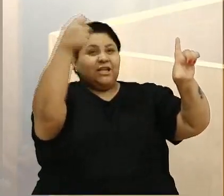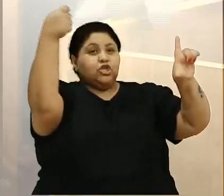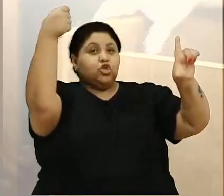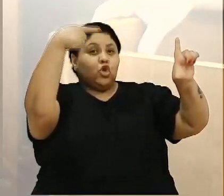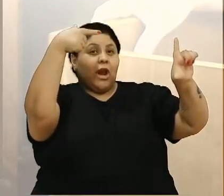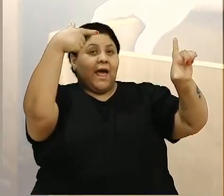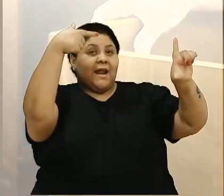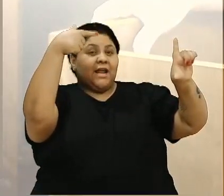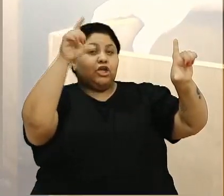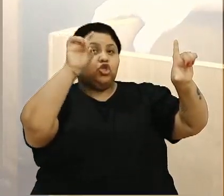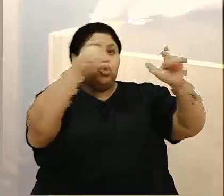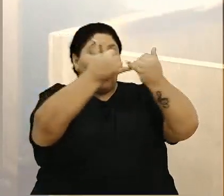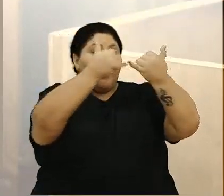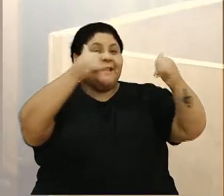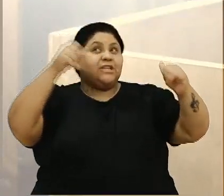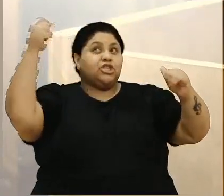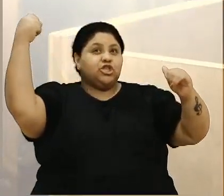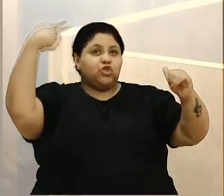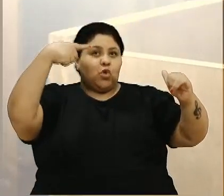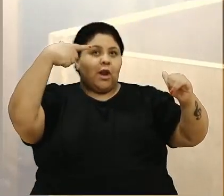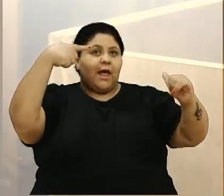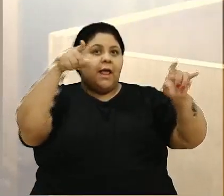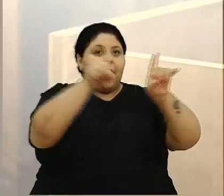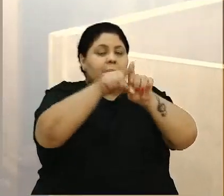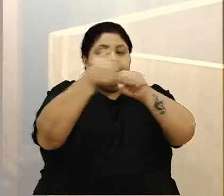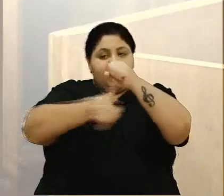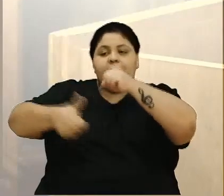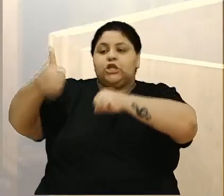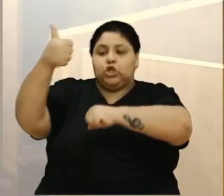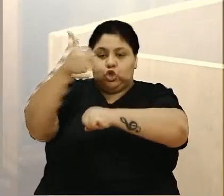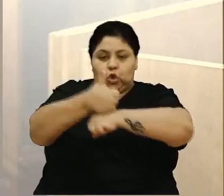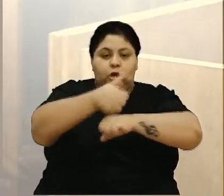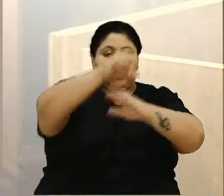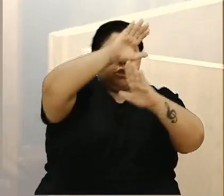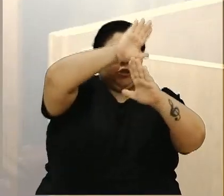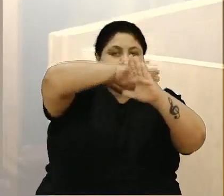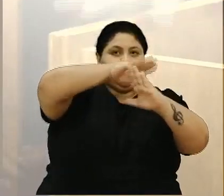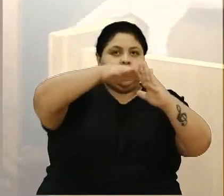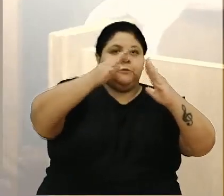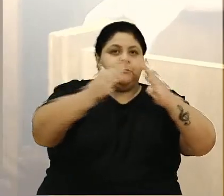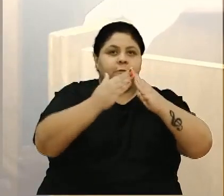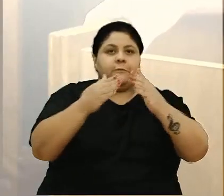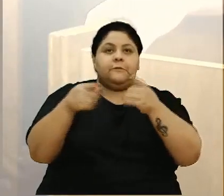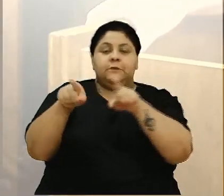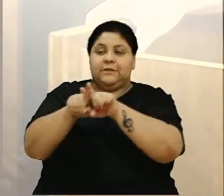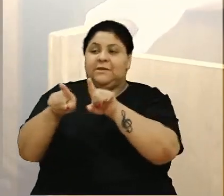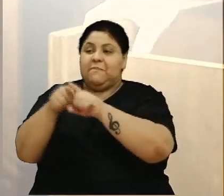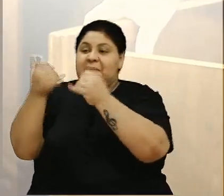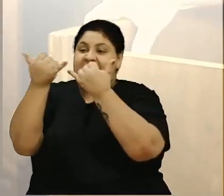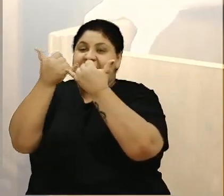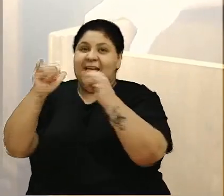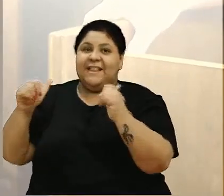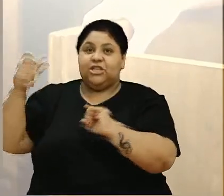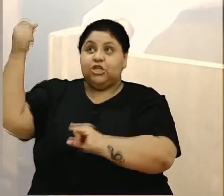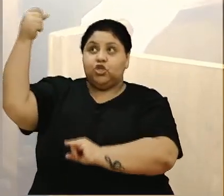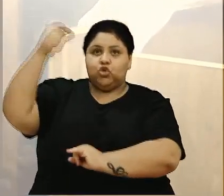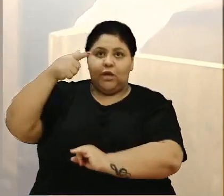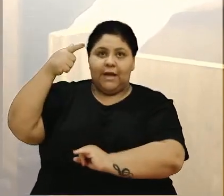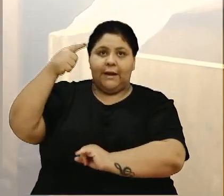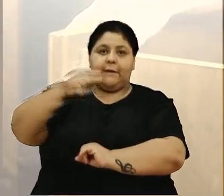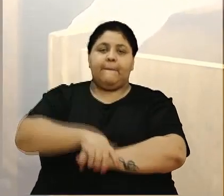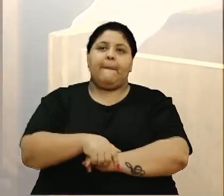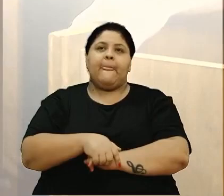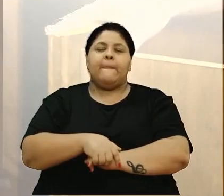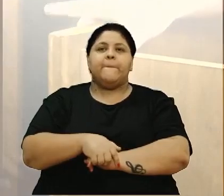totalmente energia solar. Então, além da troca do telhado, nós teremos totalmente energia sustentável naquele espaço. Então, eu